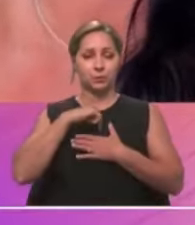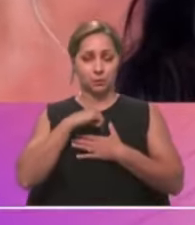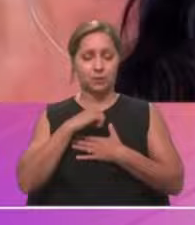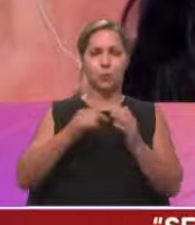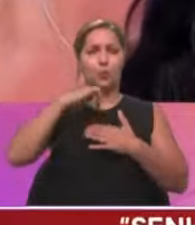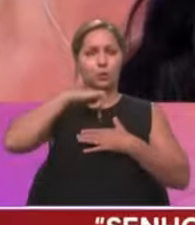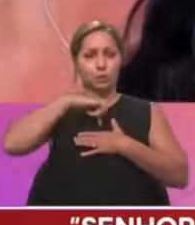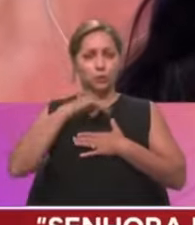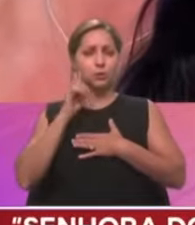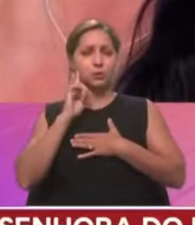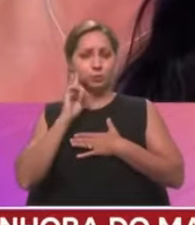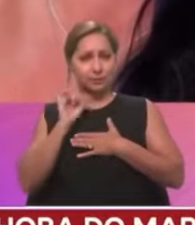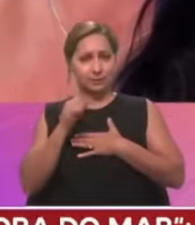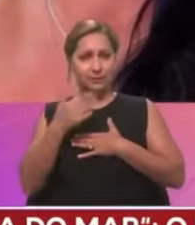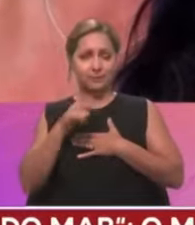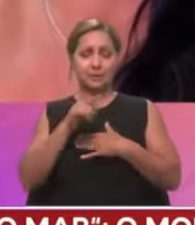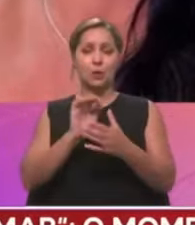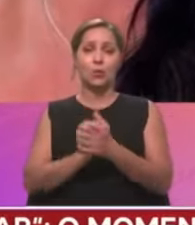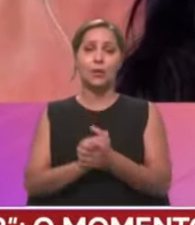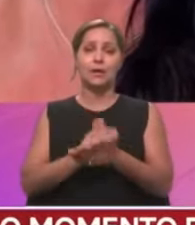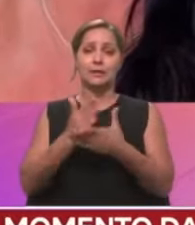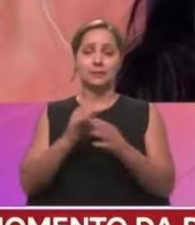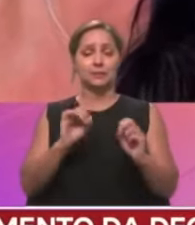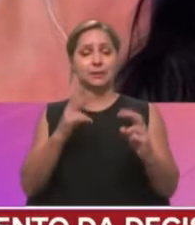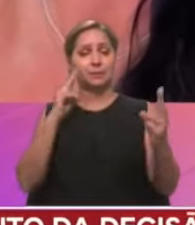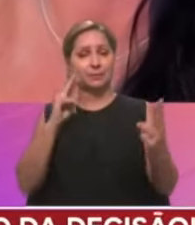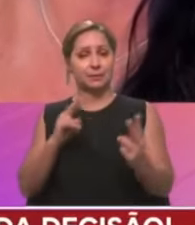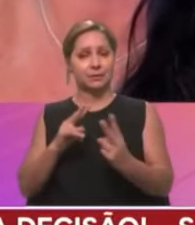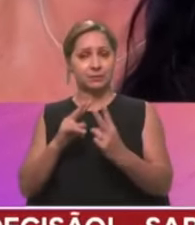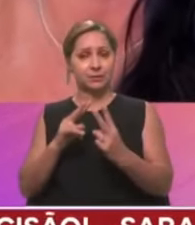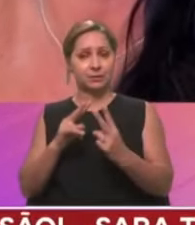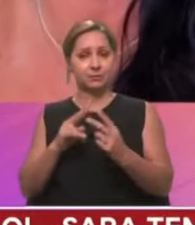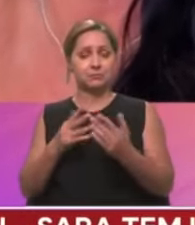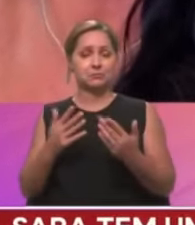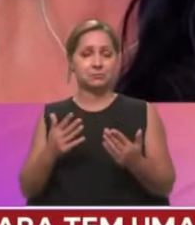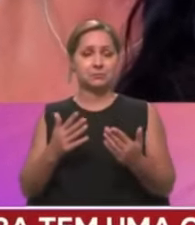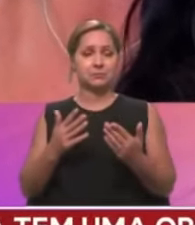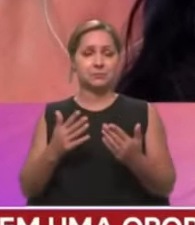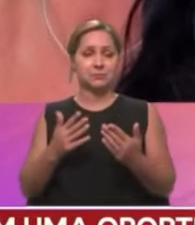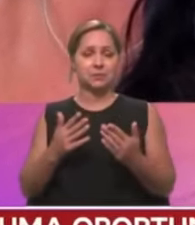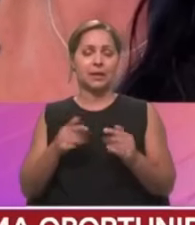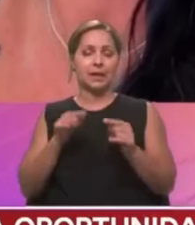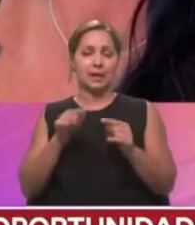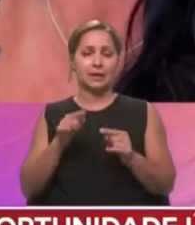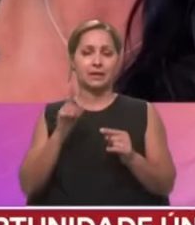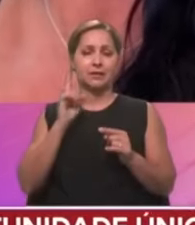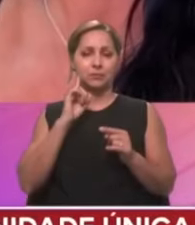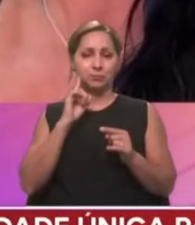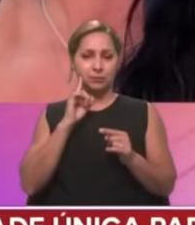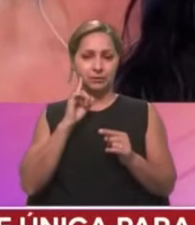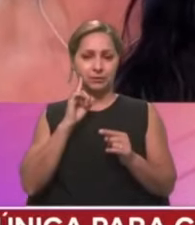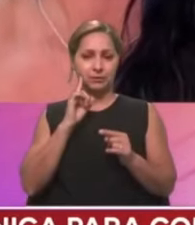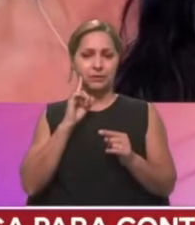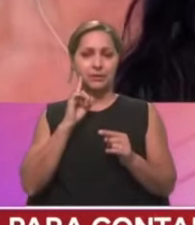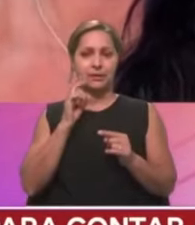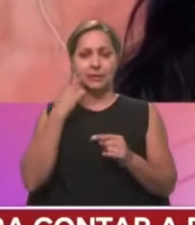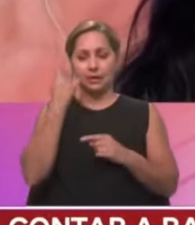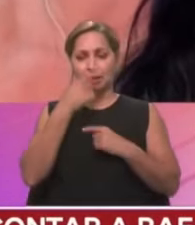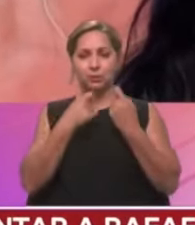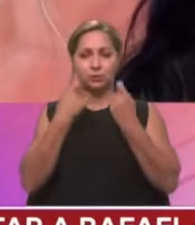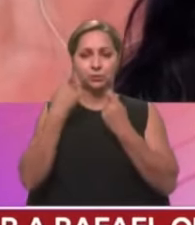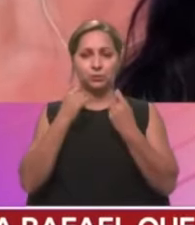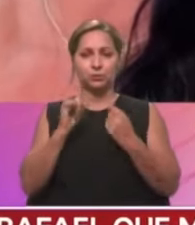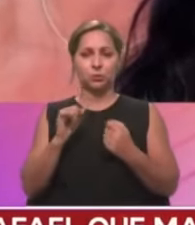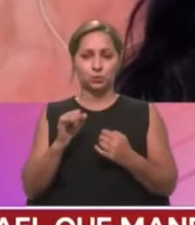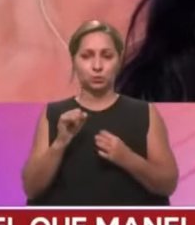importa é o interior mas a falar de um casamento à primeira vista penso que o O que conta o que pesa ali na balança penso na sua expressão sim quem